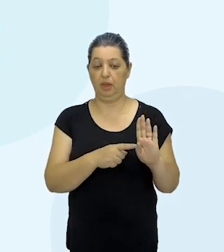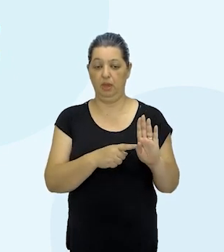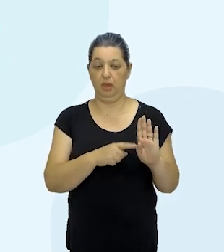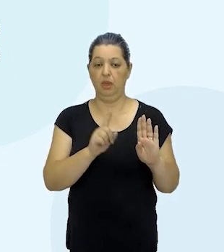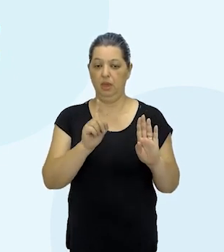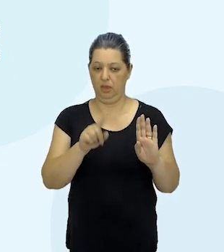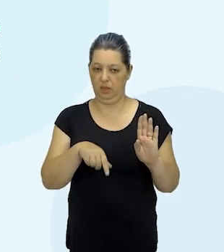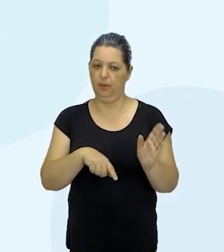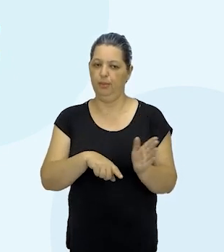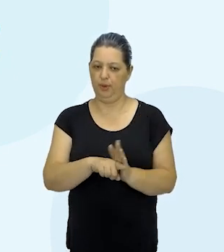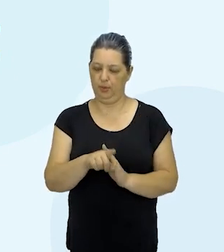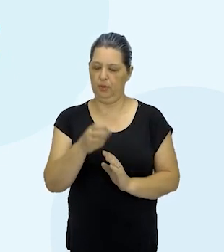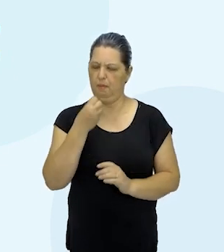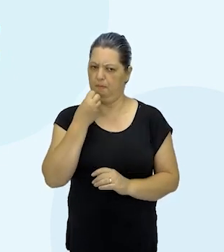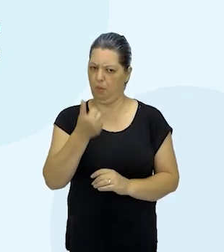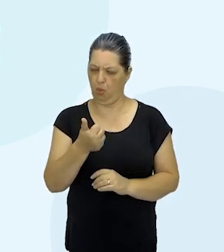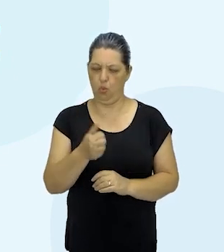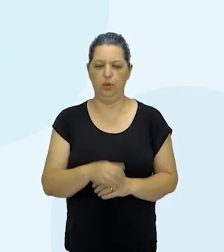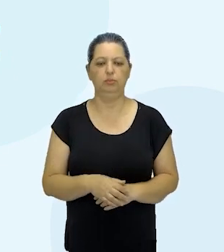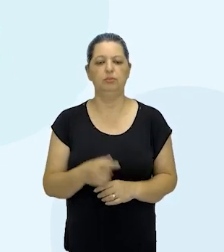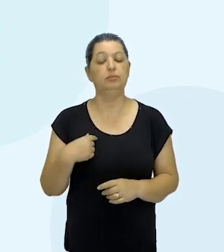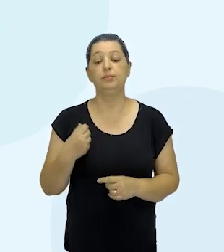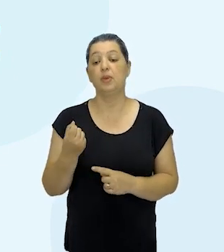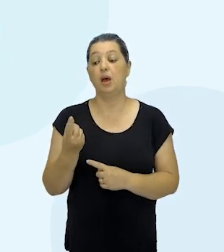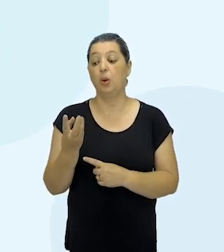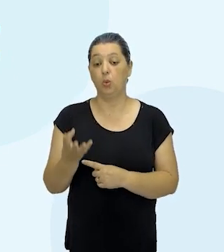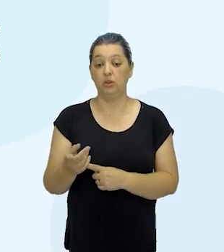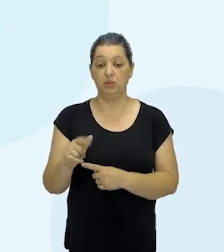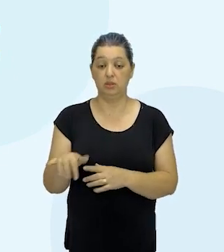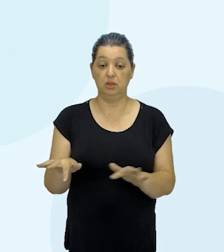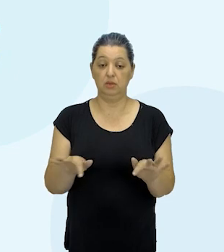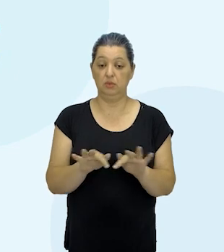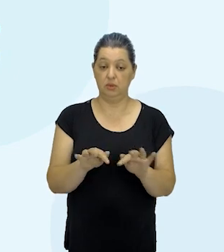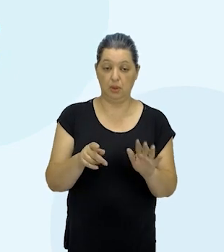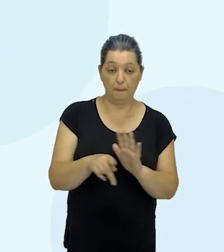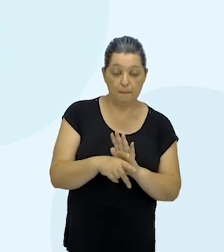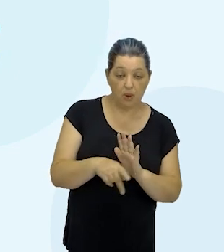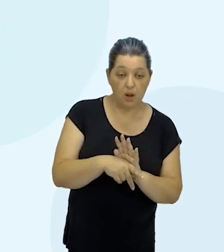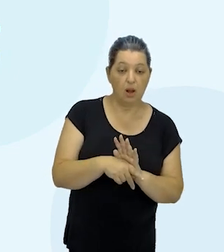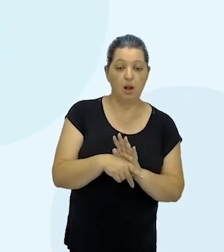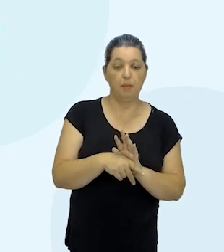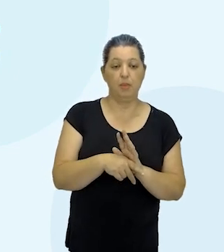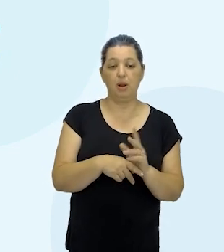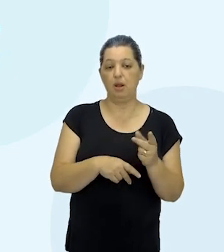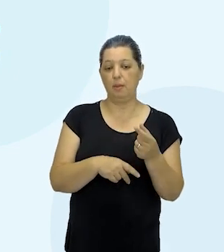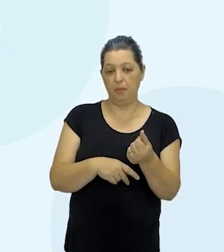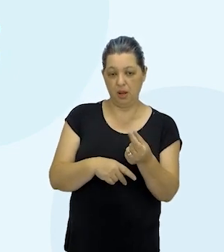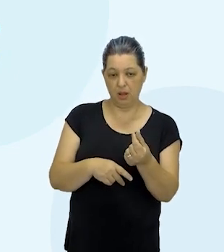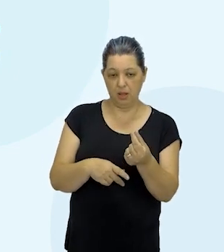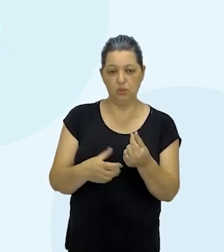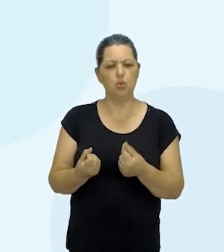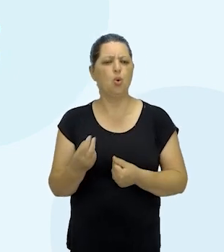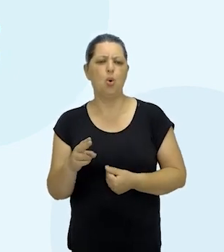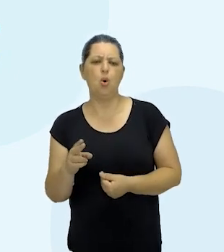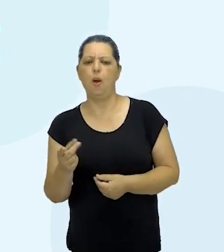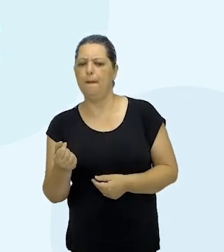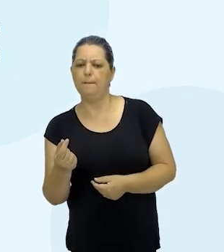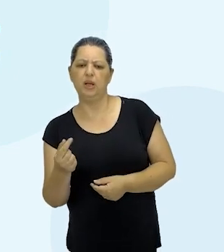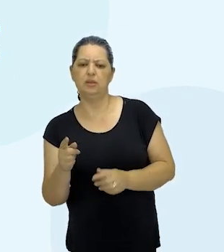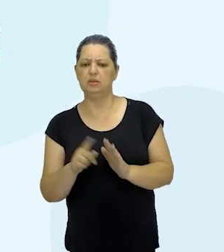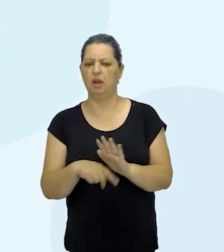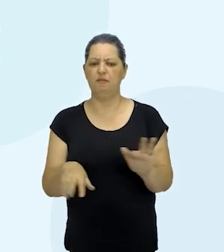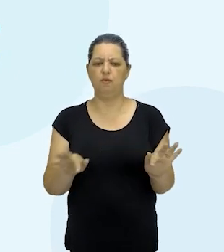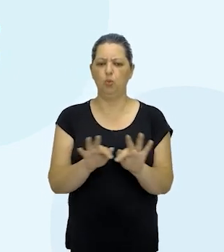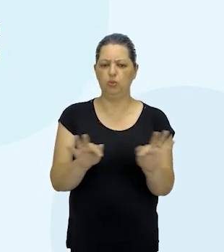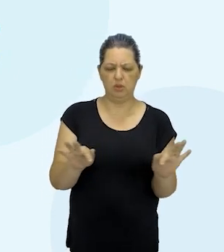essa é uma pergunta muito boa. A quantidade está em função do preço ou o preço está em função da quantidade?